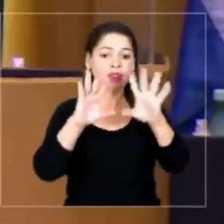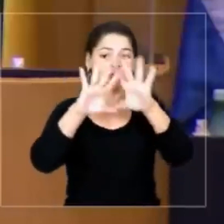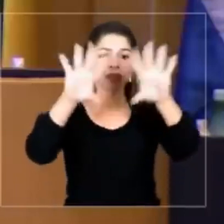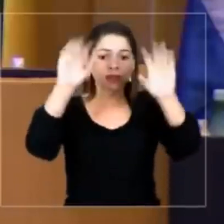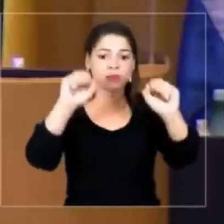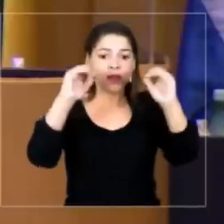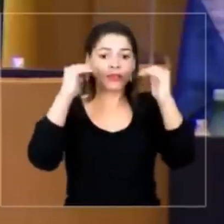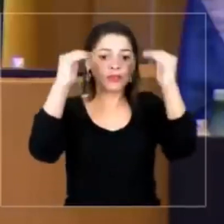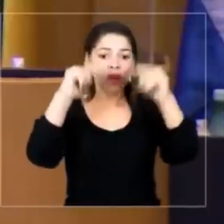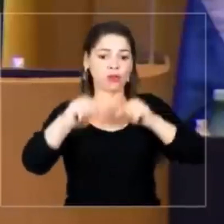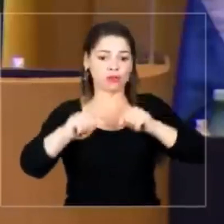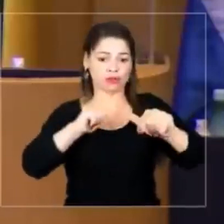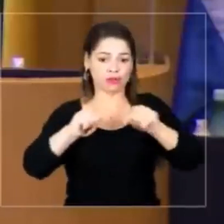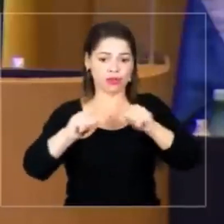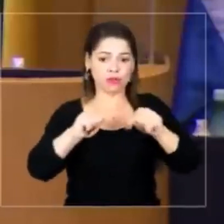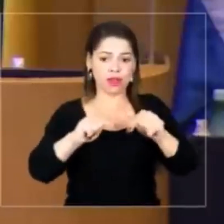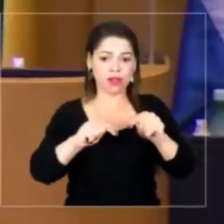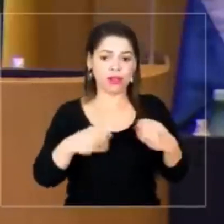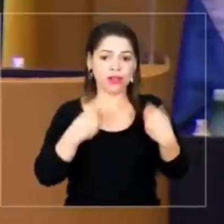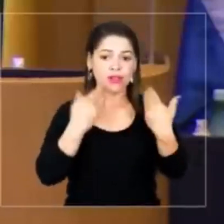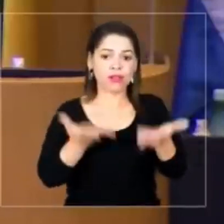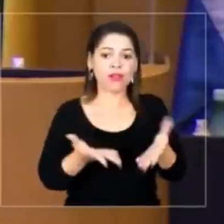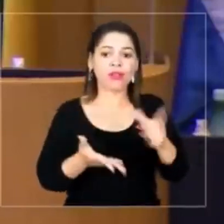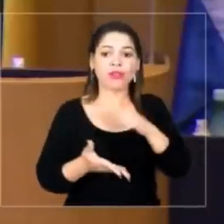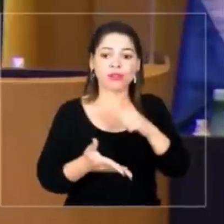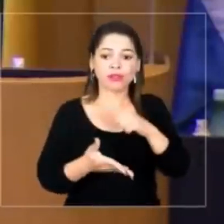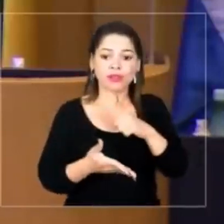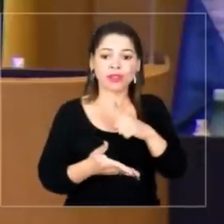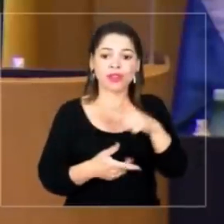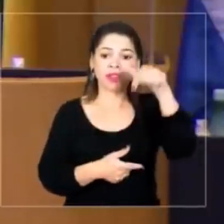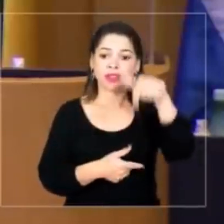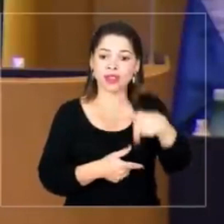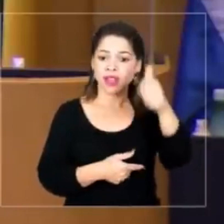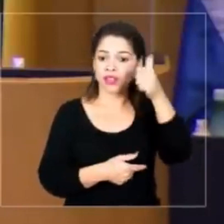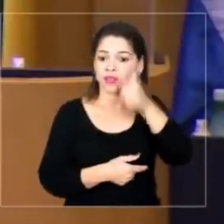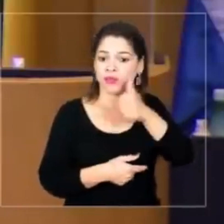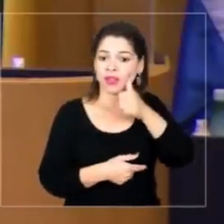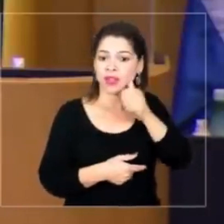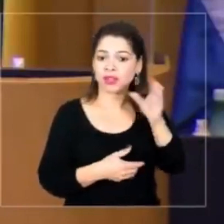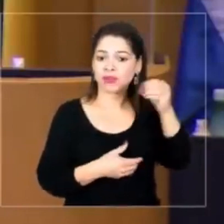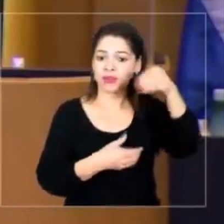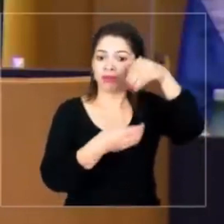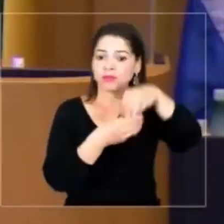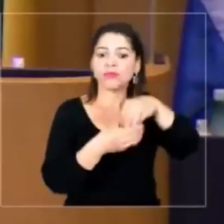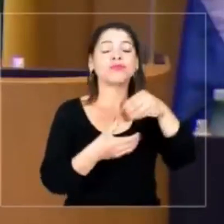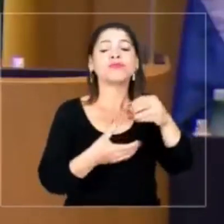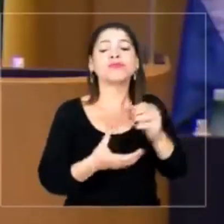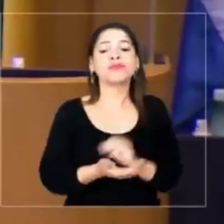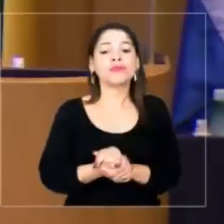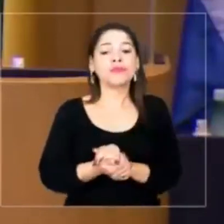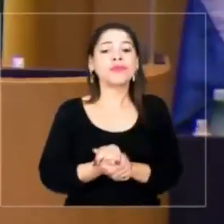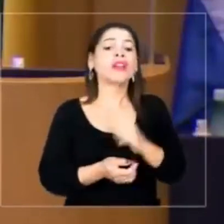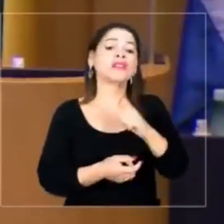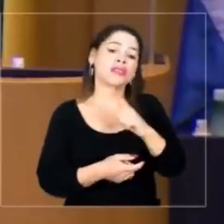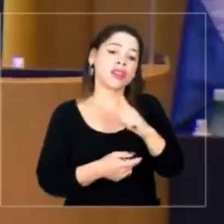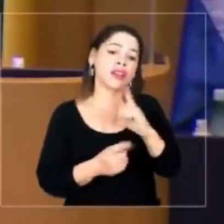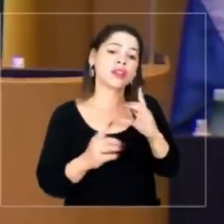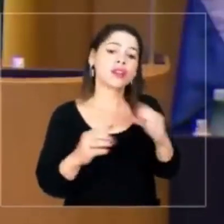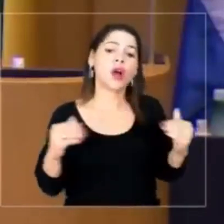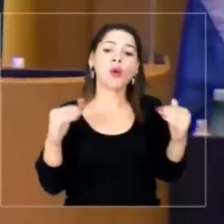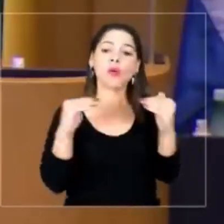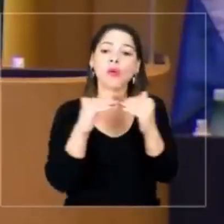Trabalho, que passa a contar com 7 mulheres na sua composição, vem ao encontro dos